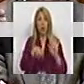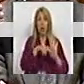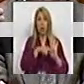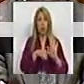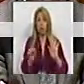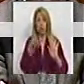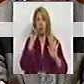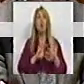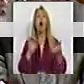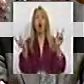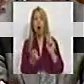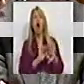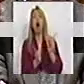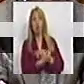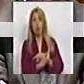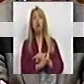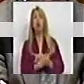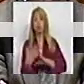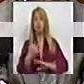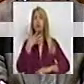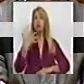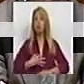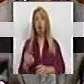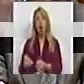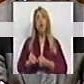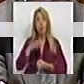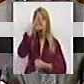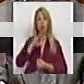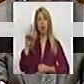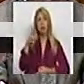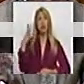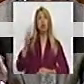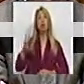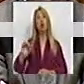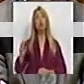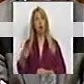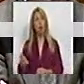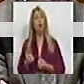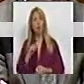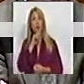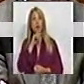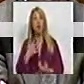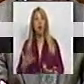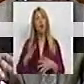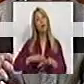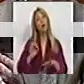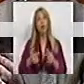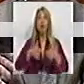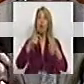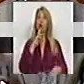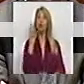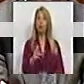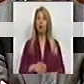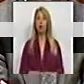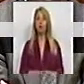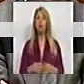contrário, creio que poupará mesmo ao Estado cerca de 6 milhões de euros, e é por isso uma boa resposta.